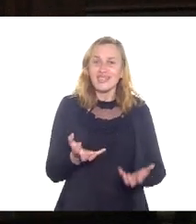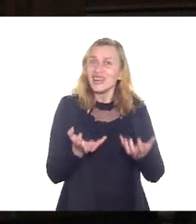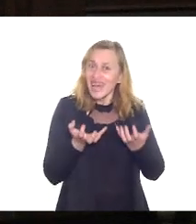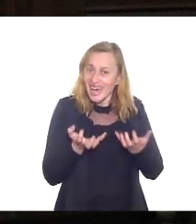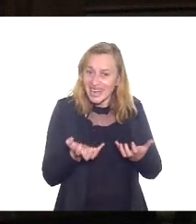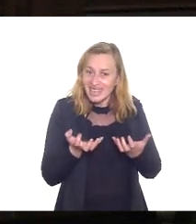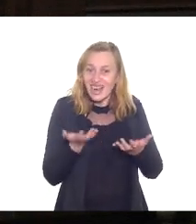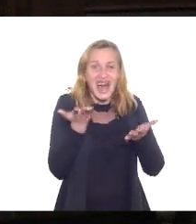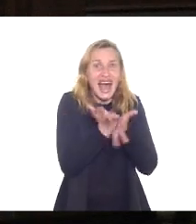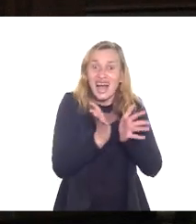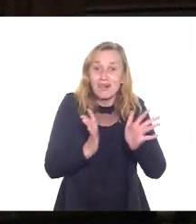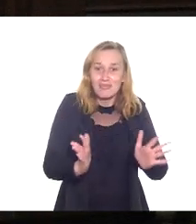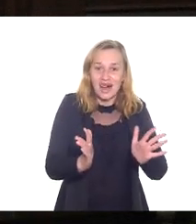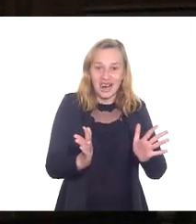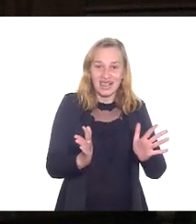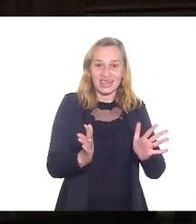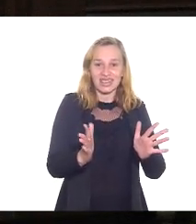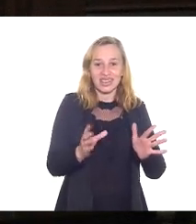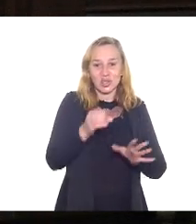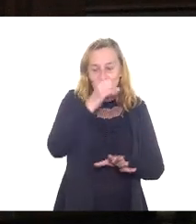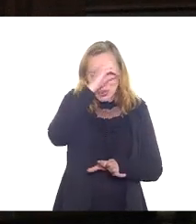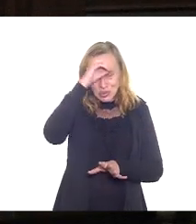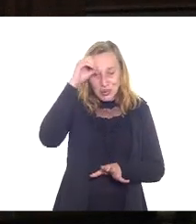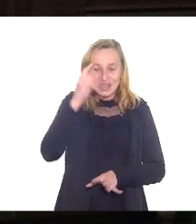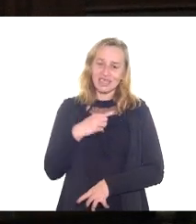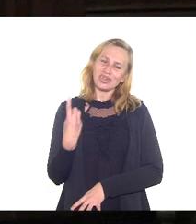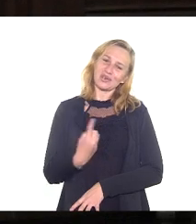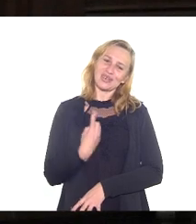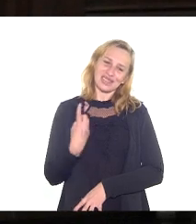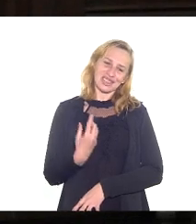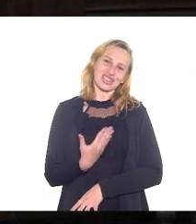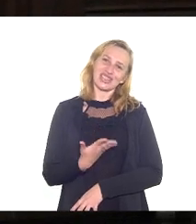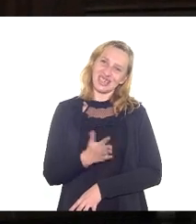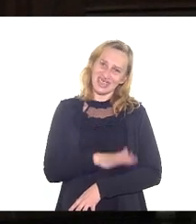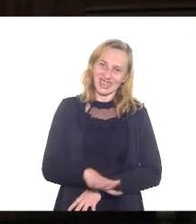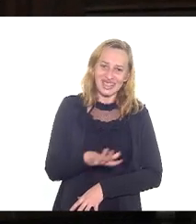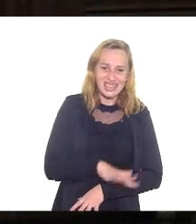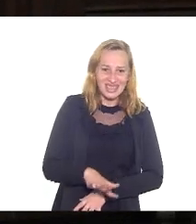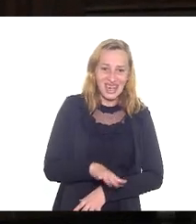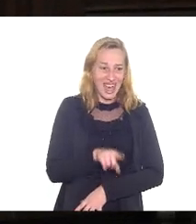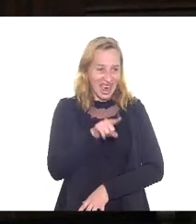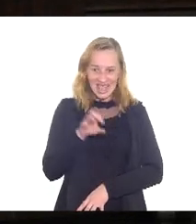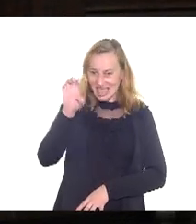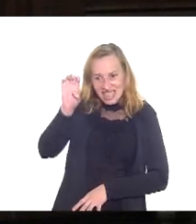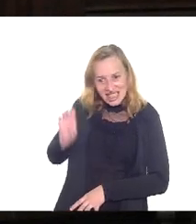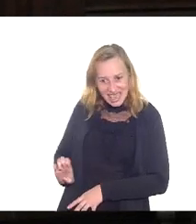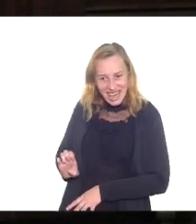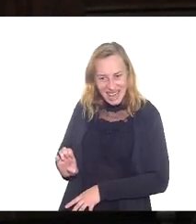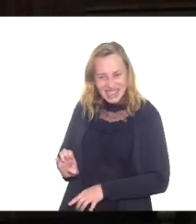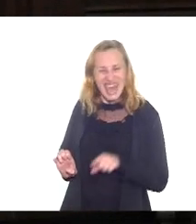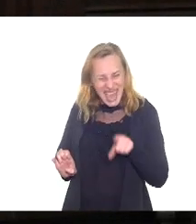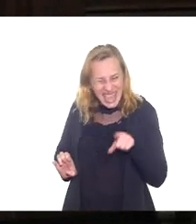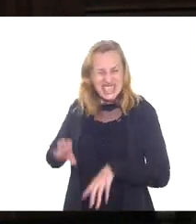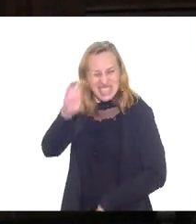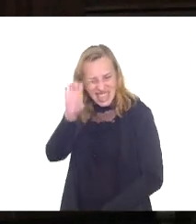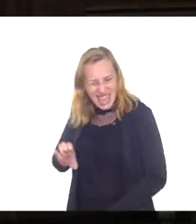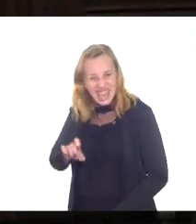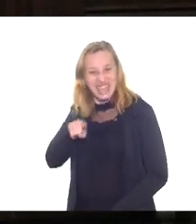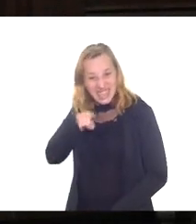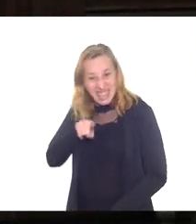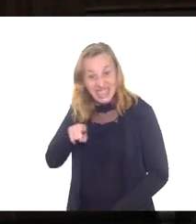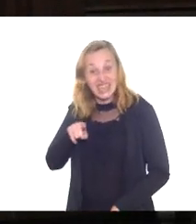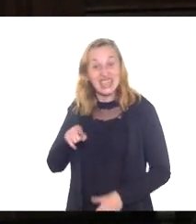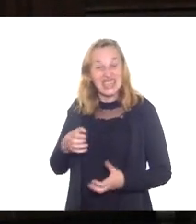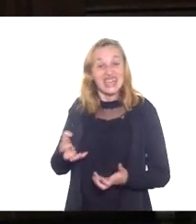querendo acabar com a inocência das nossas crianças. Essa esquerda, essa mesma esquerda que